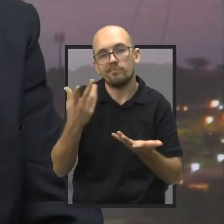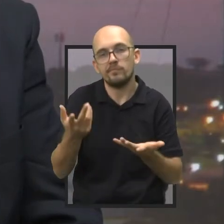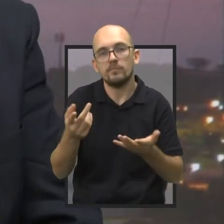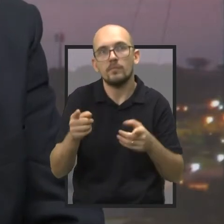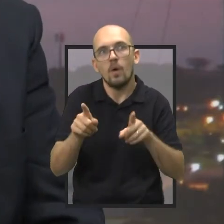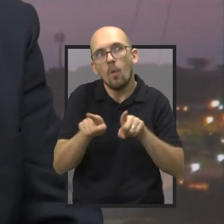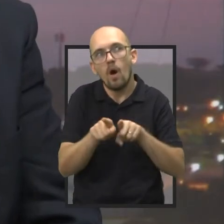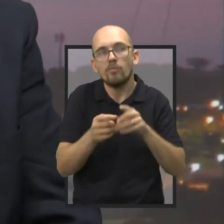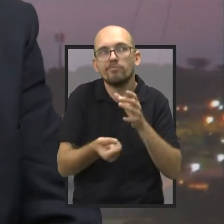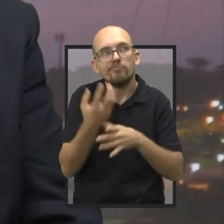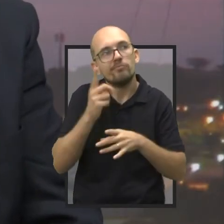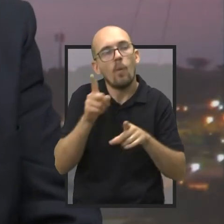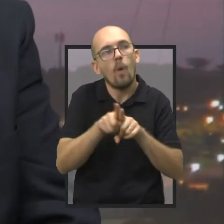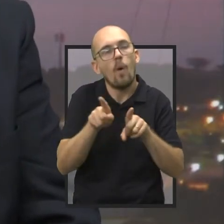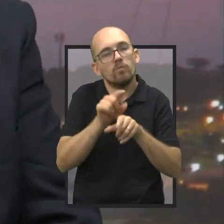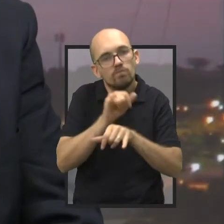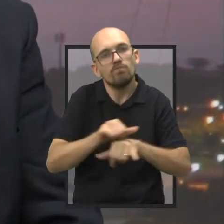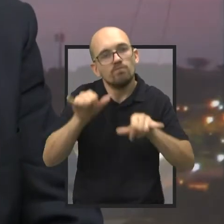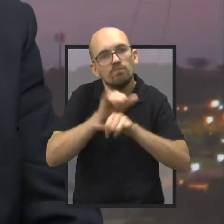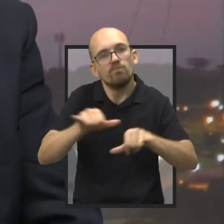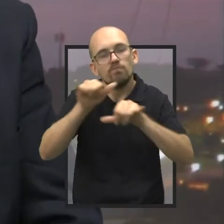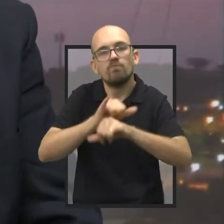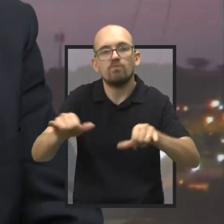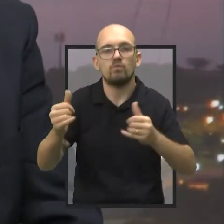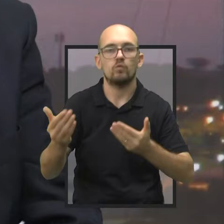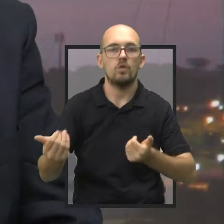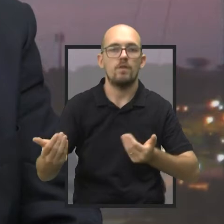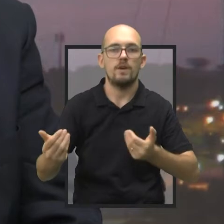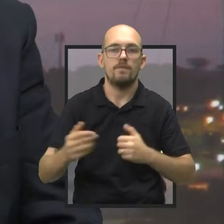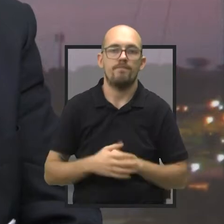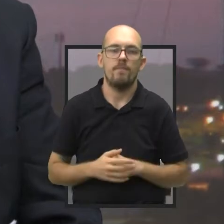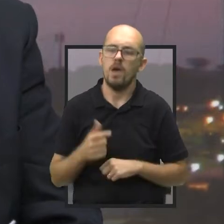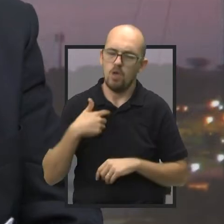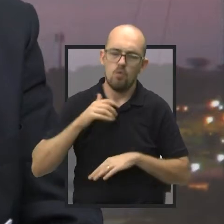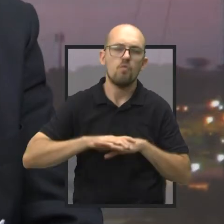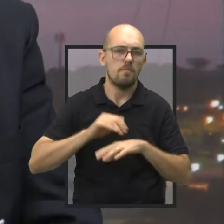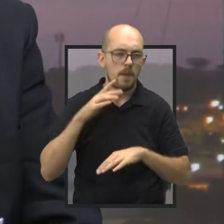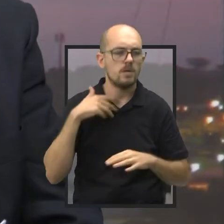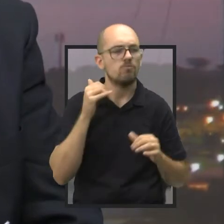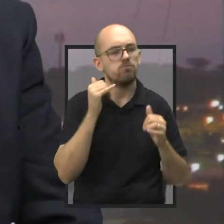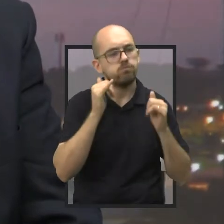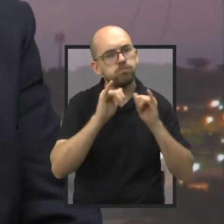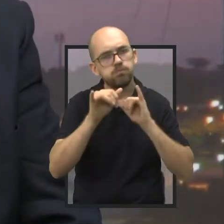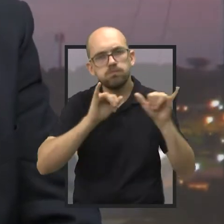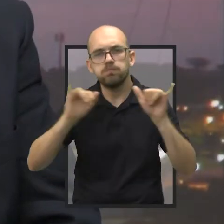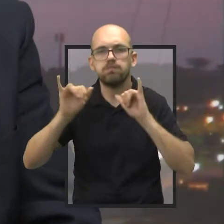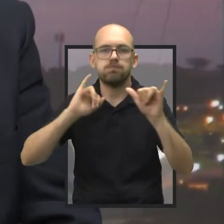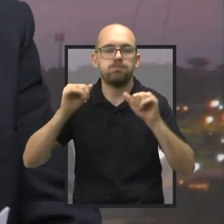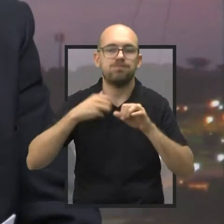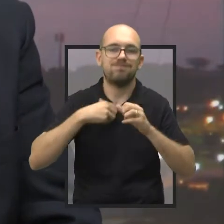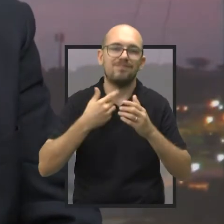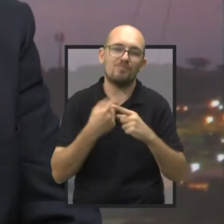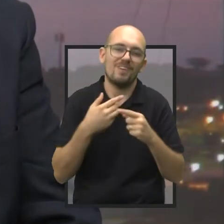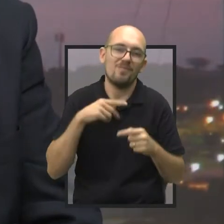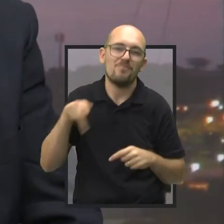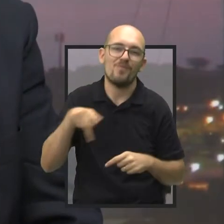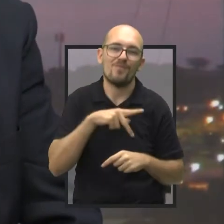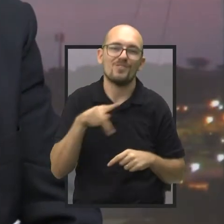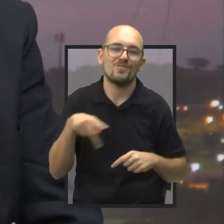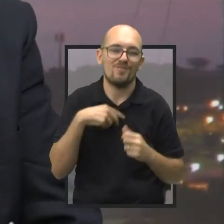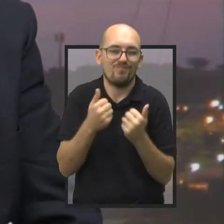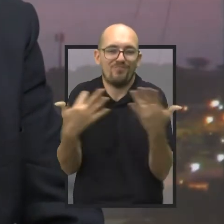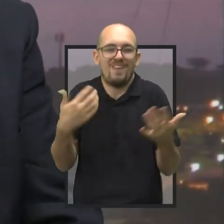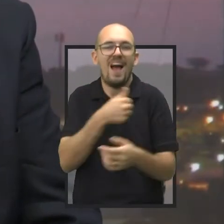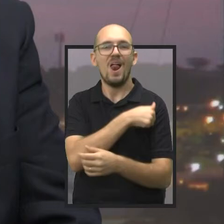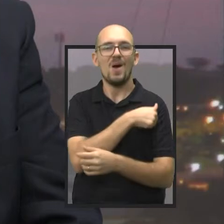a divulgação para os jovens, que é um trabalho que eu tenho feito, como sou professor, tenho mais acesso